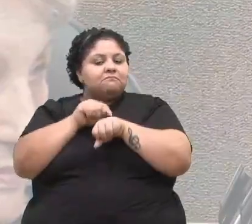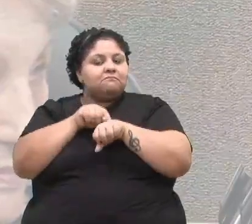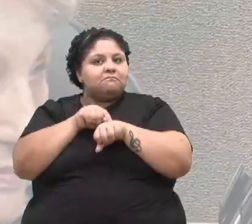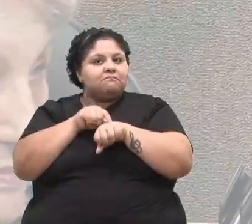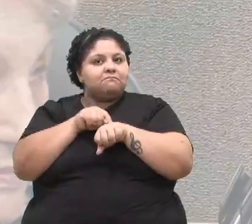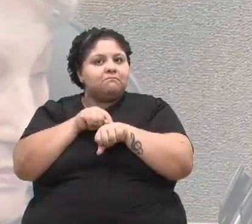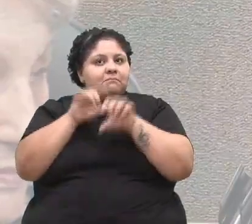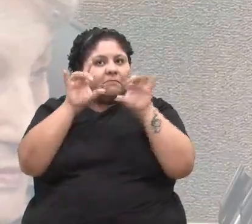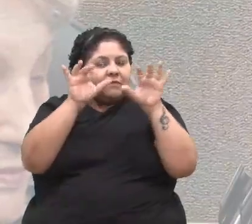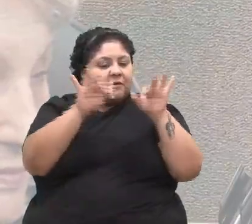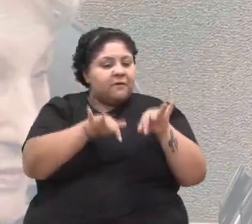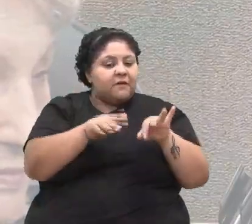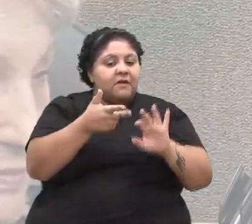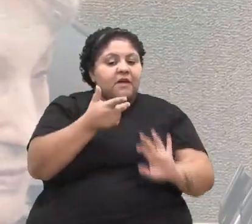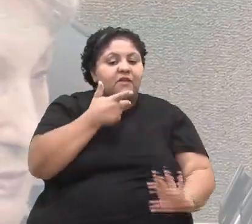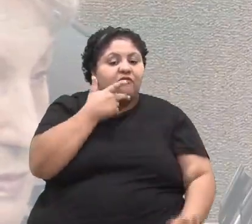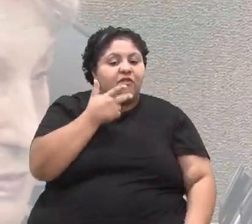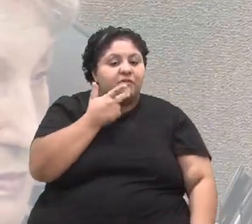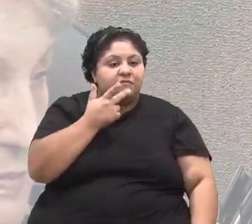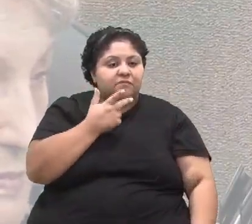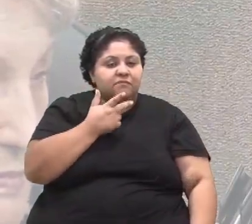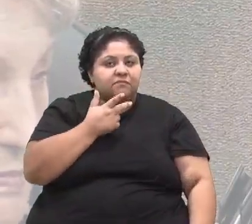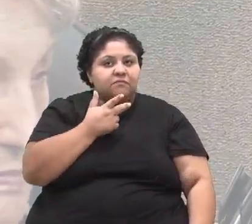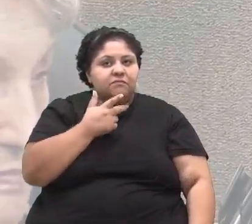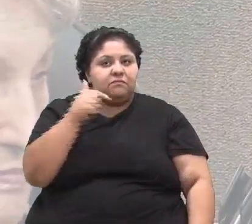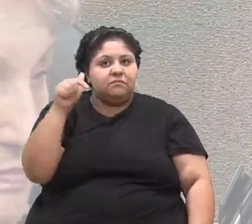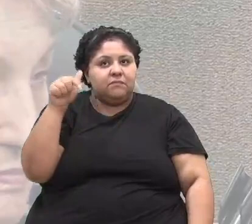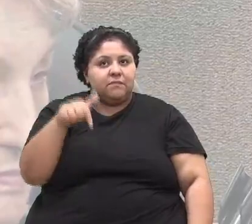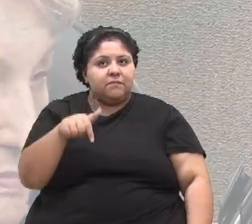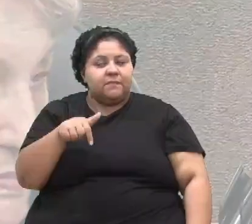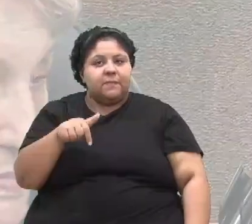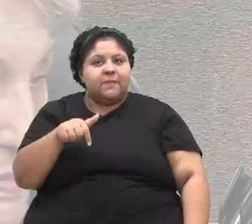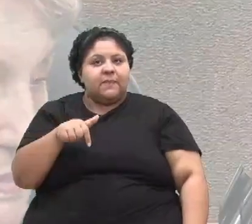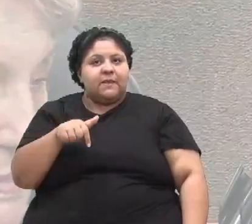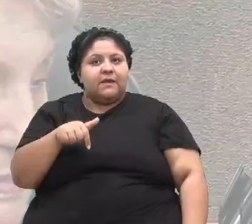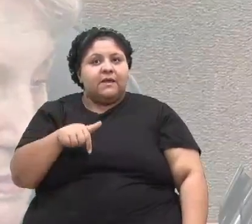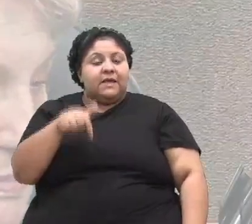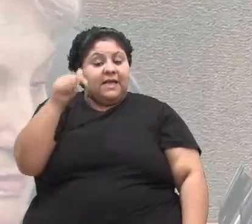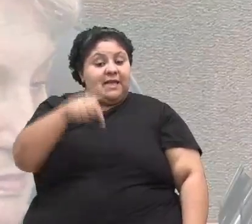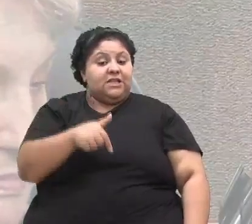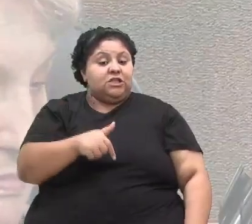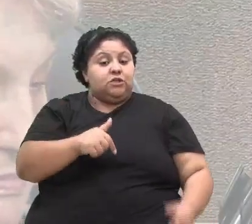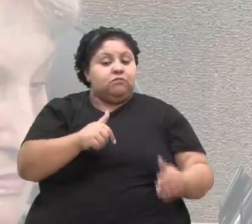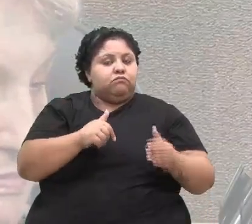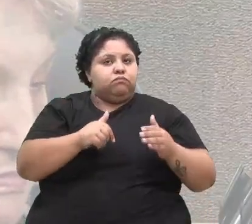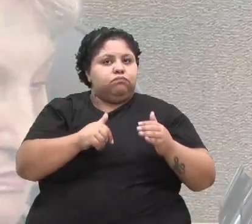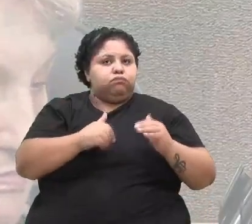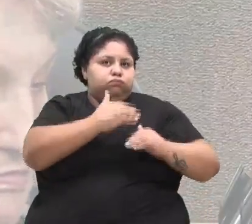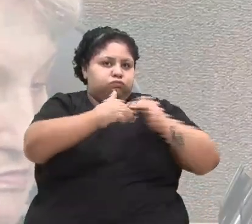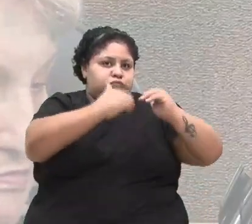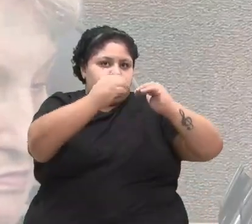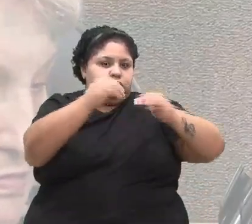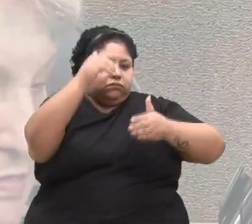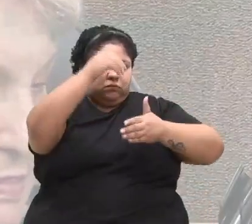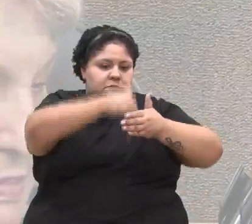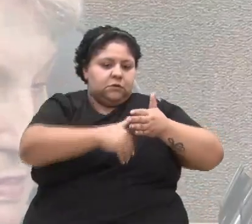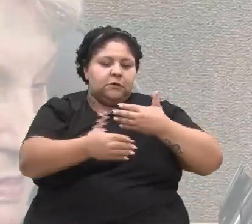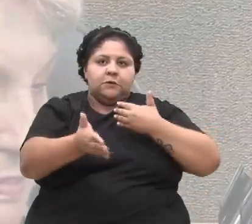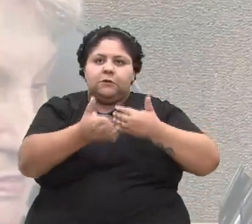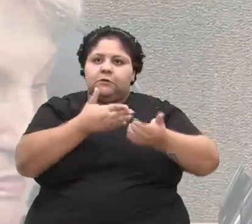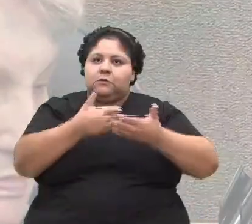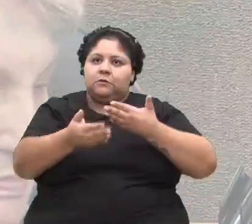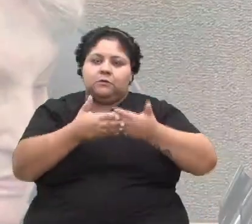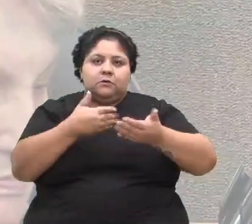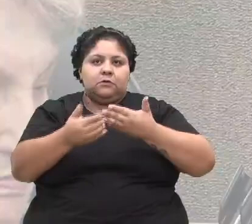para concluir, eu falava o seguinte, que este processo eleitoral independente dos postulantes